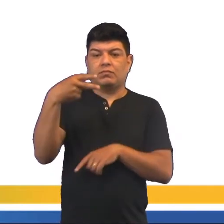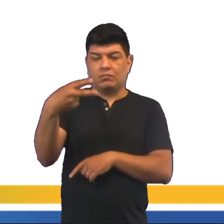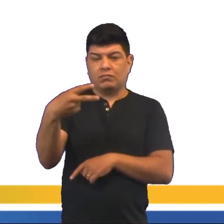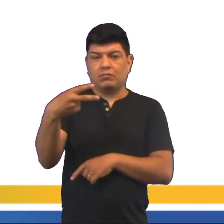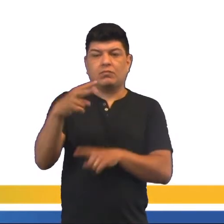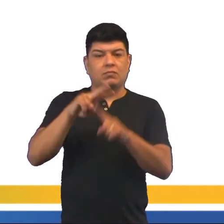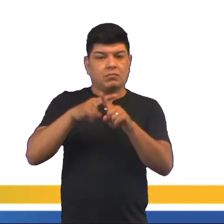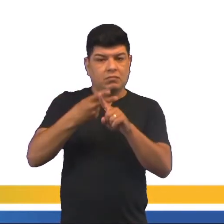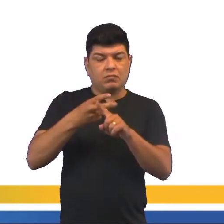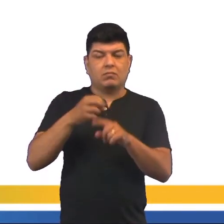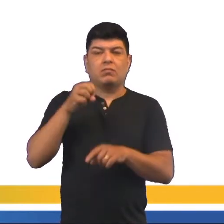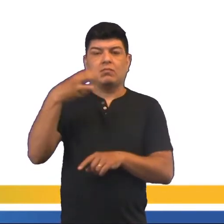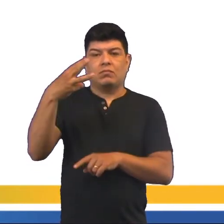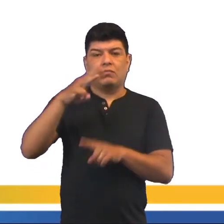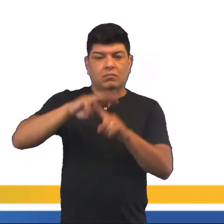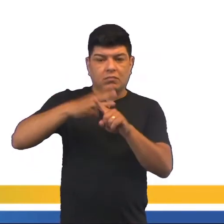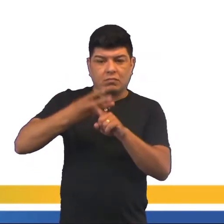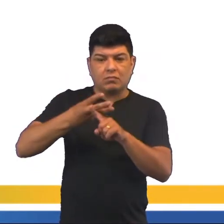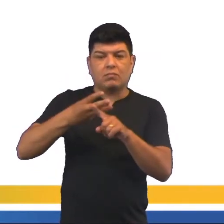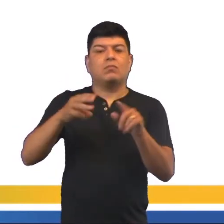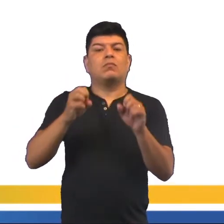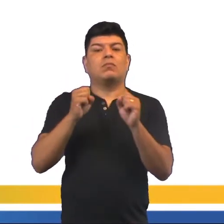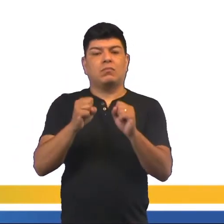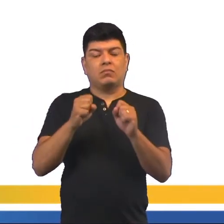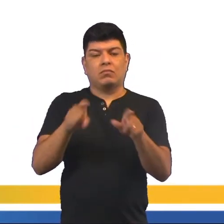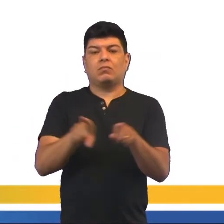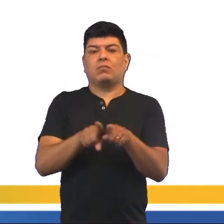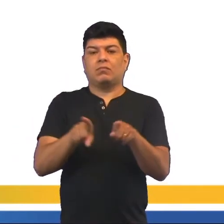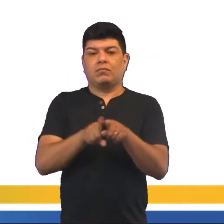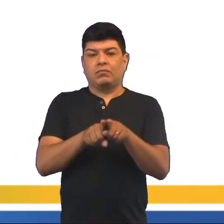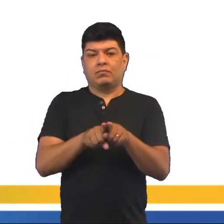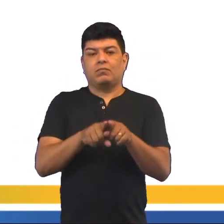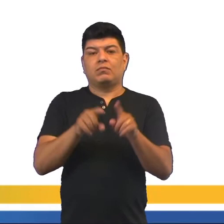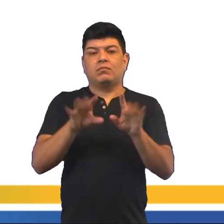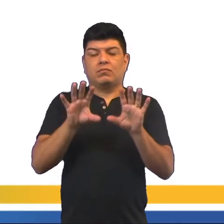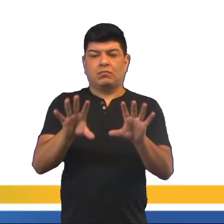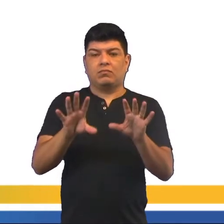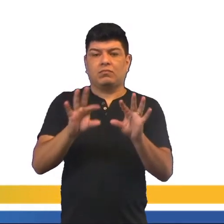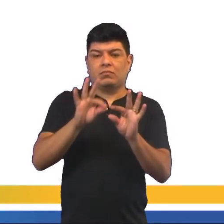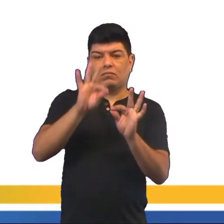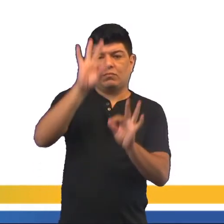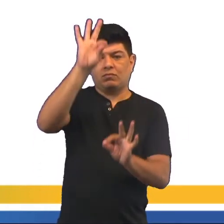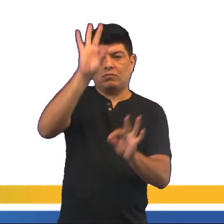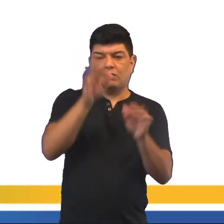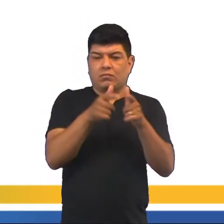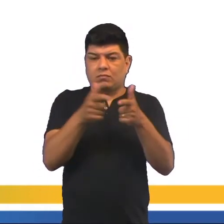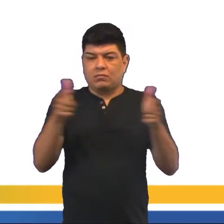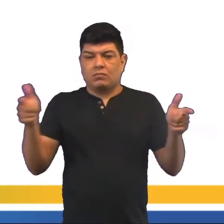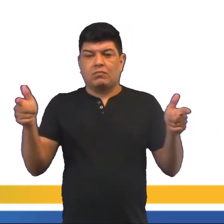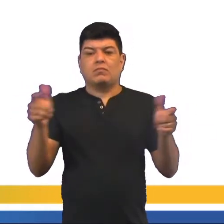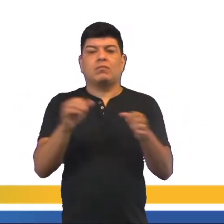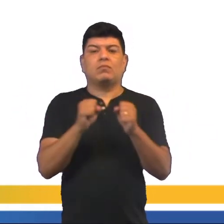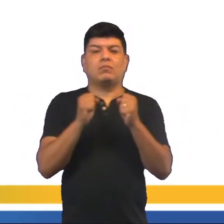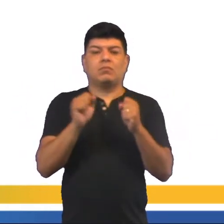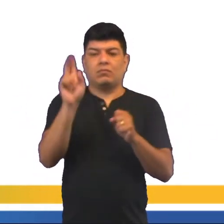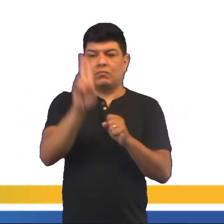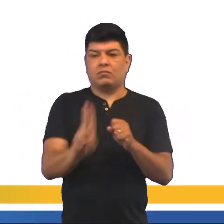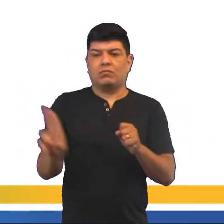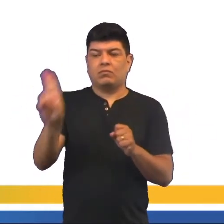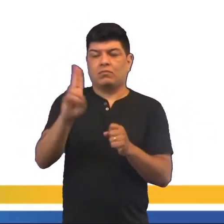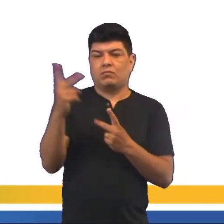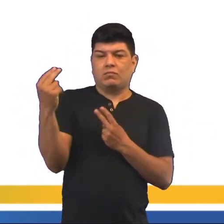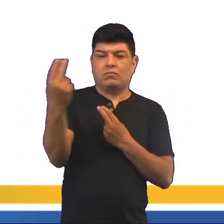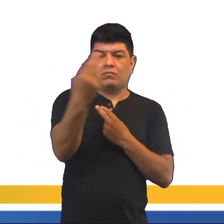2 vezes, se for 3 vezes também nas proporções, tanto no comprimento como na sua largura, eu vou ter que usar as